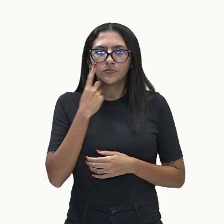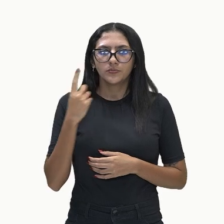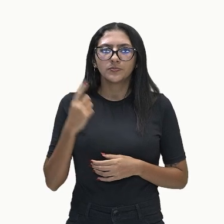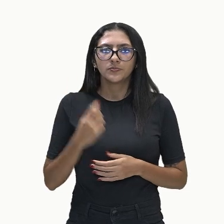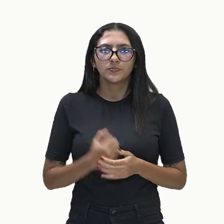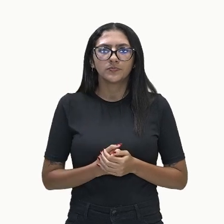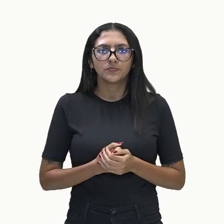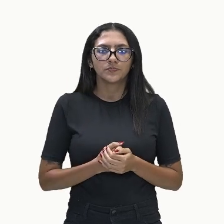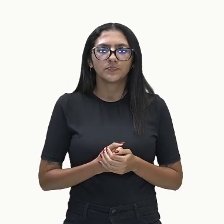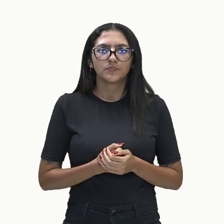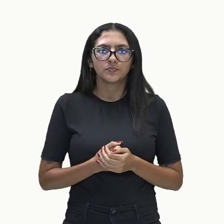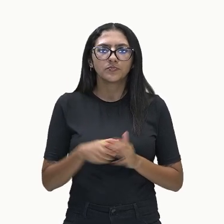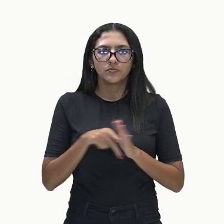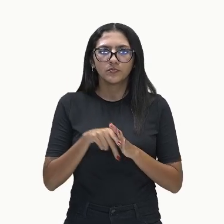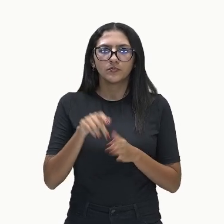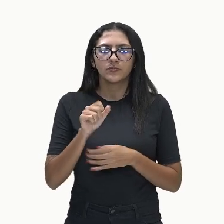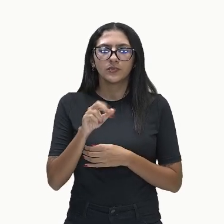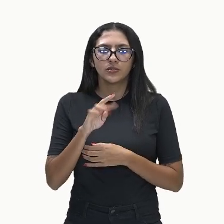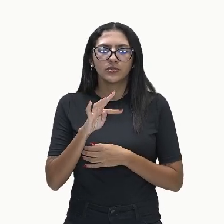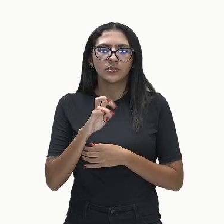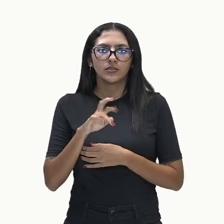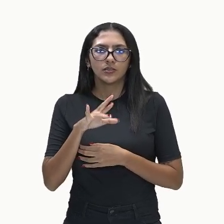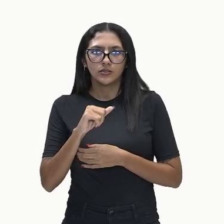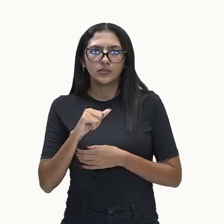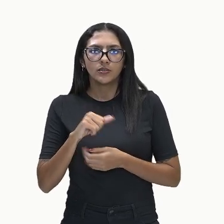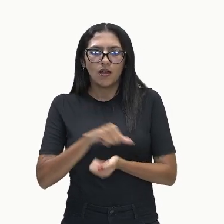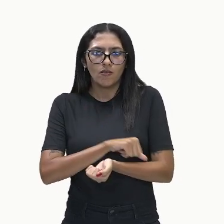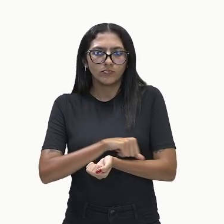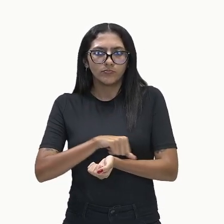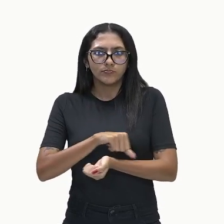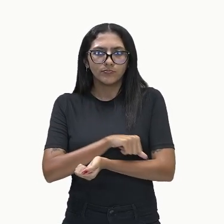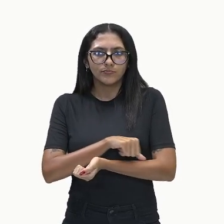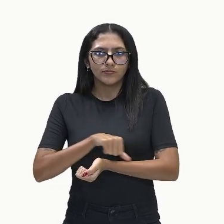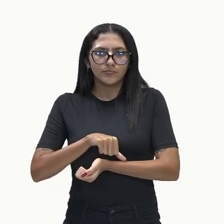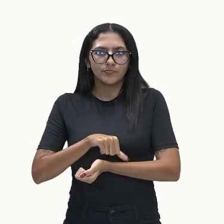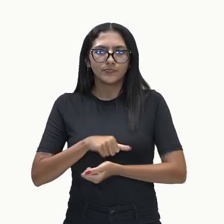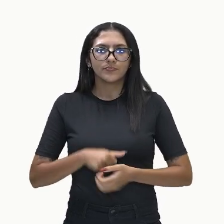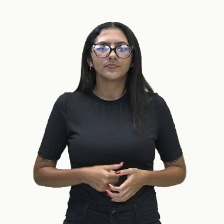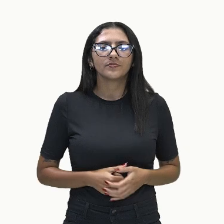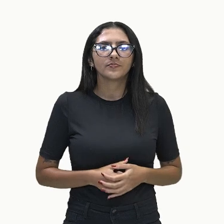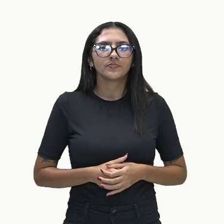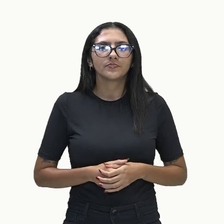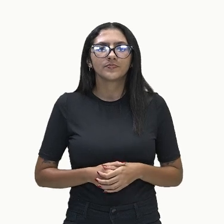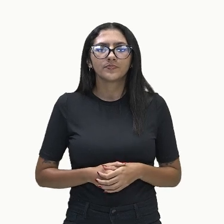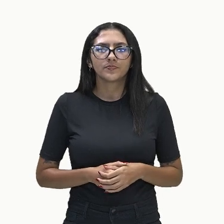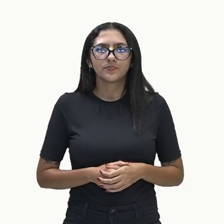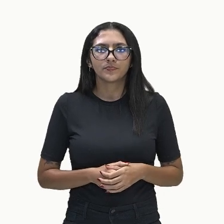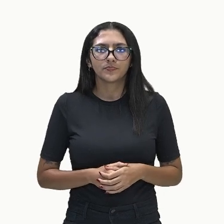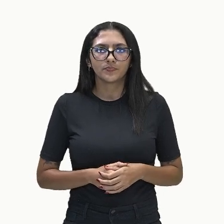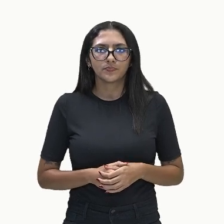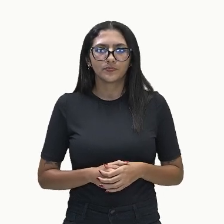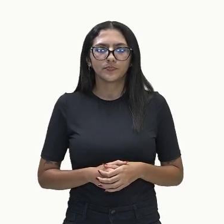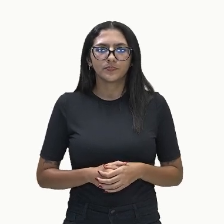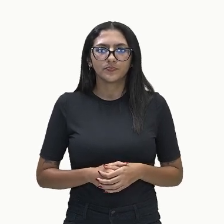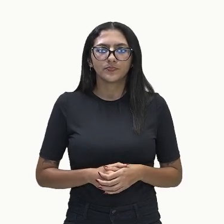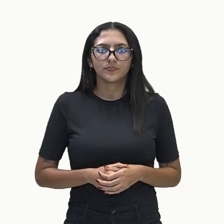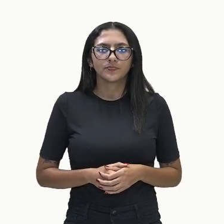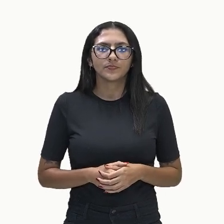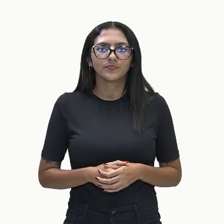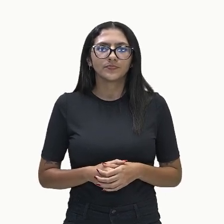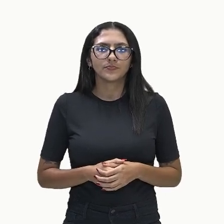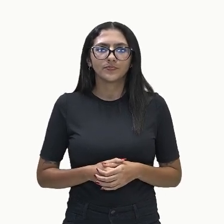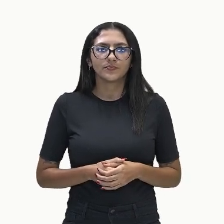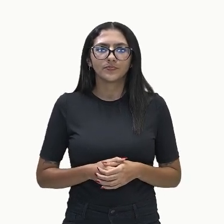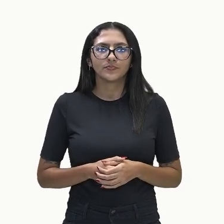artéria pulmonar. Deixa eu apagar para ficar melhor. Pela artéria pulmonar,